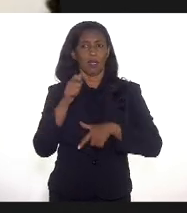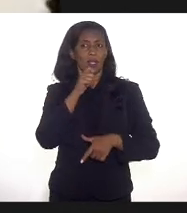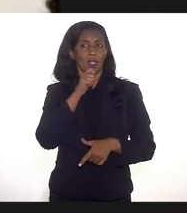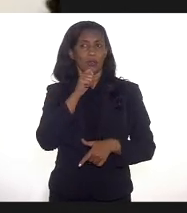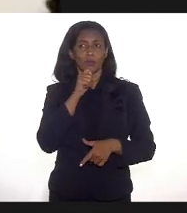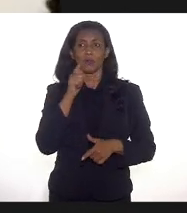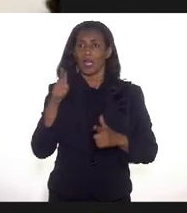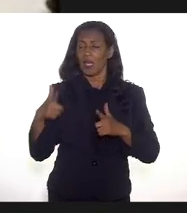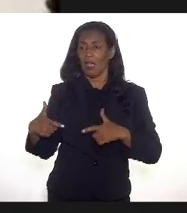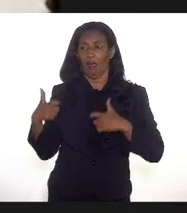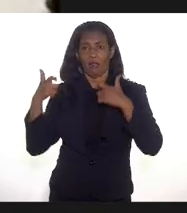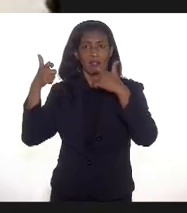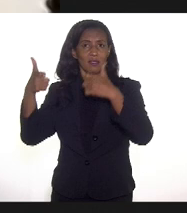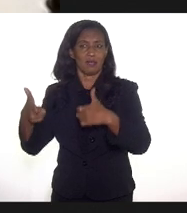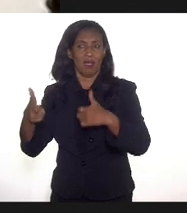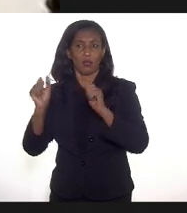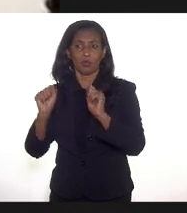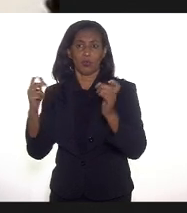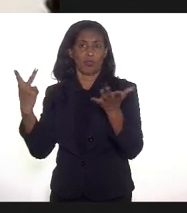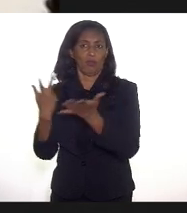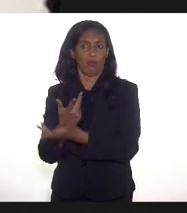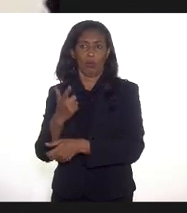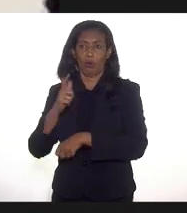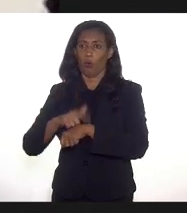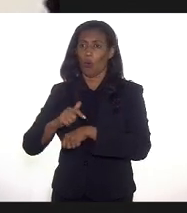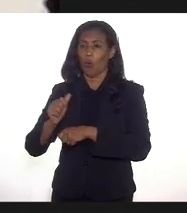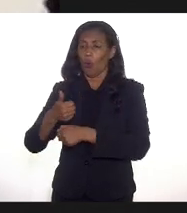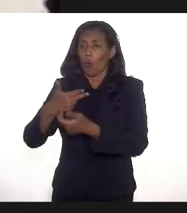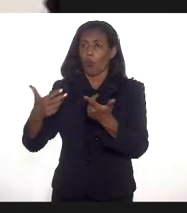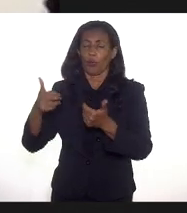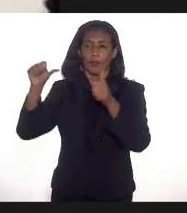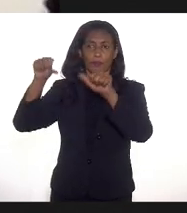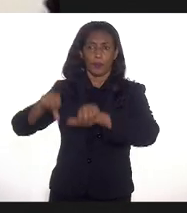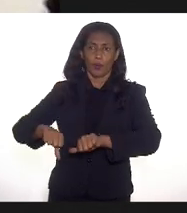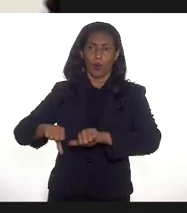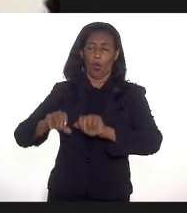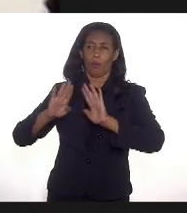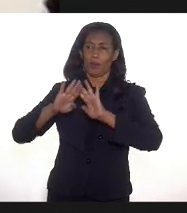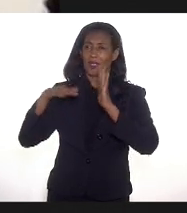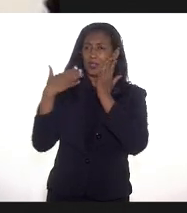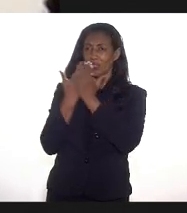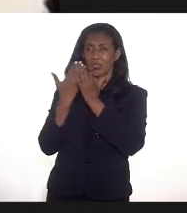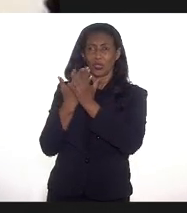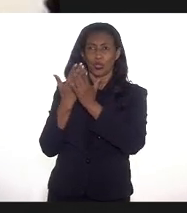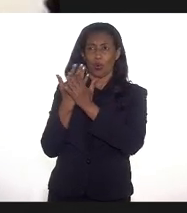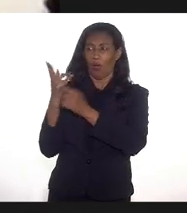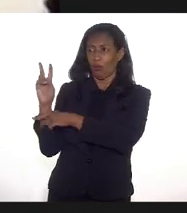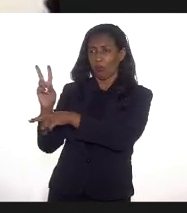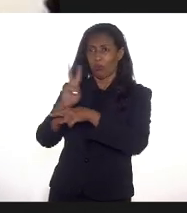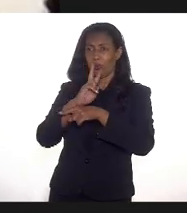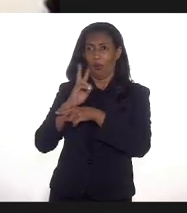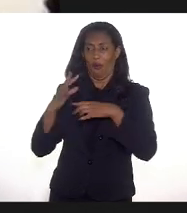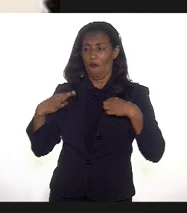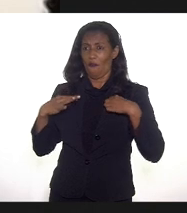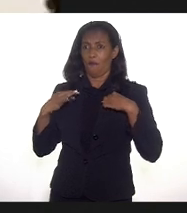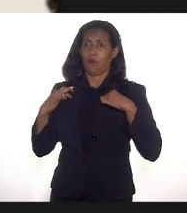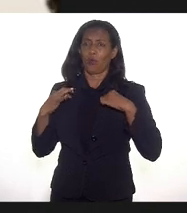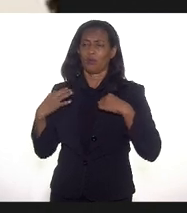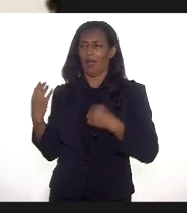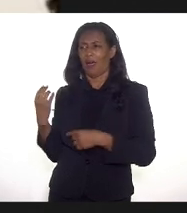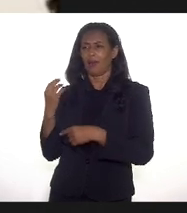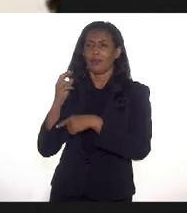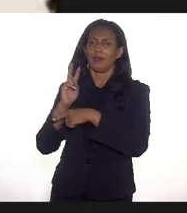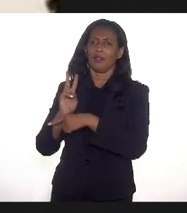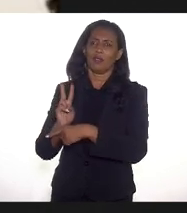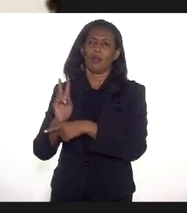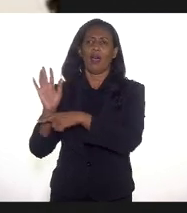de assaltos e até mesmo alguma coisa pior. O colégio não tem segurança e, sim, voluntários estão vindo